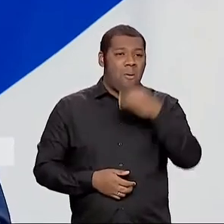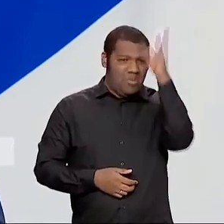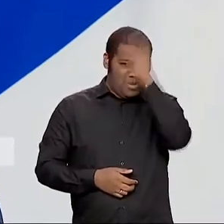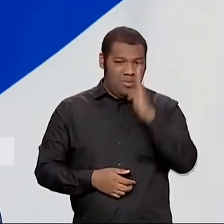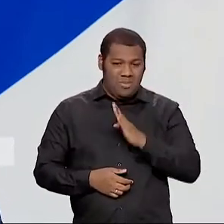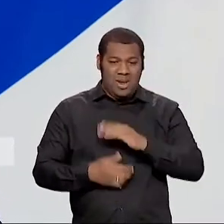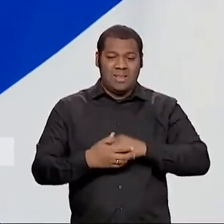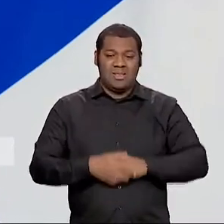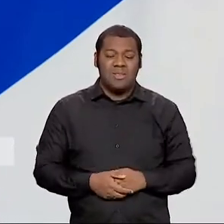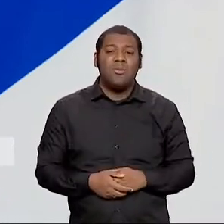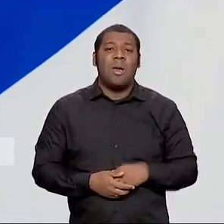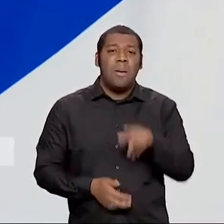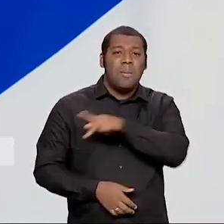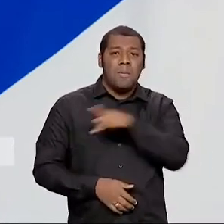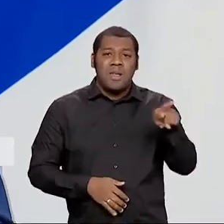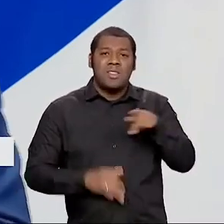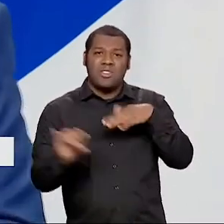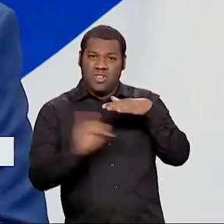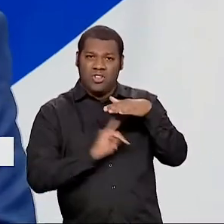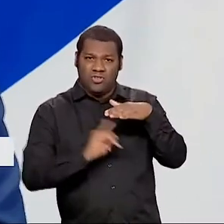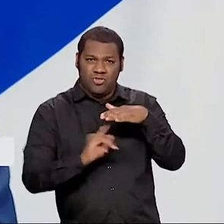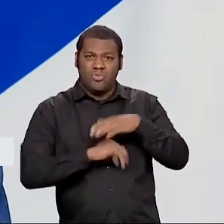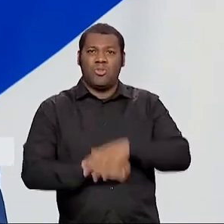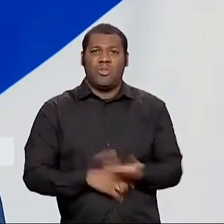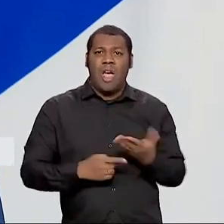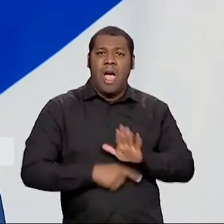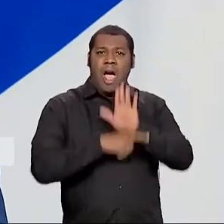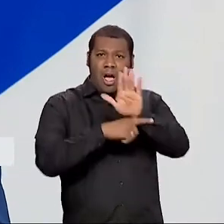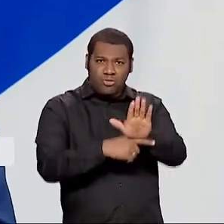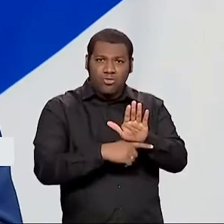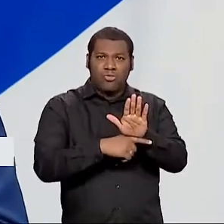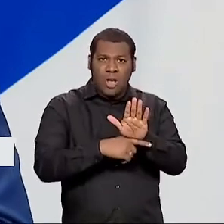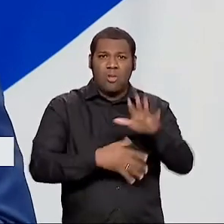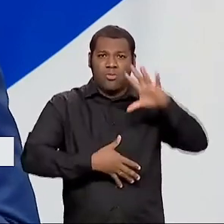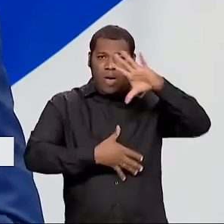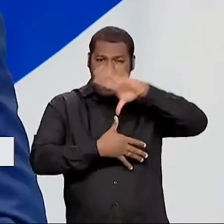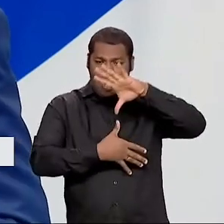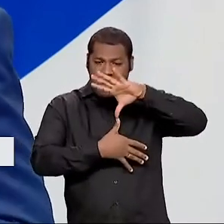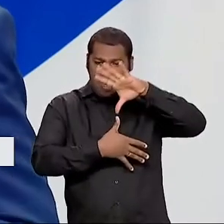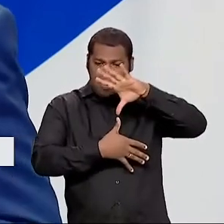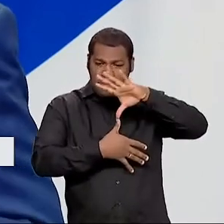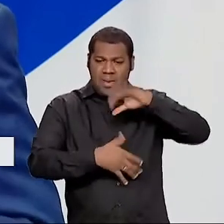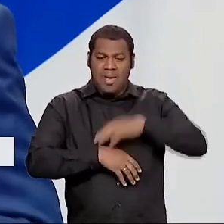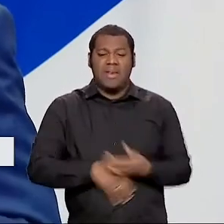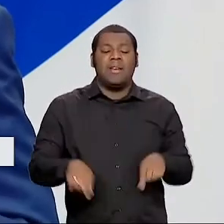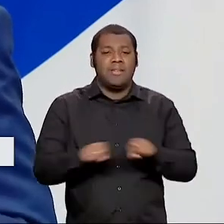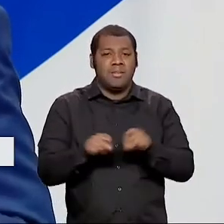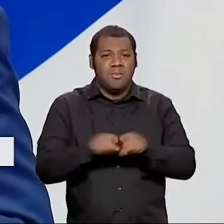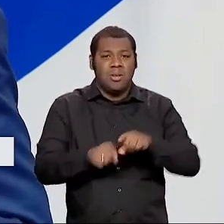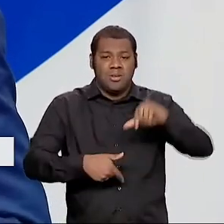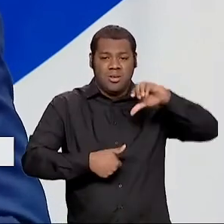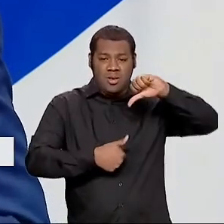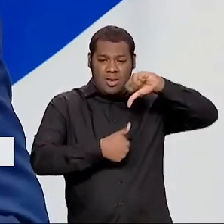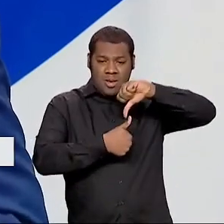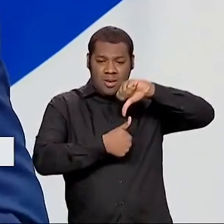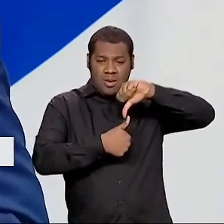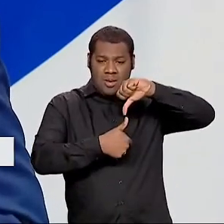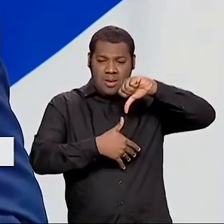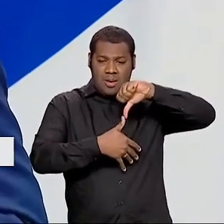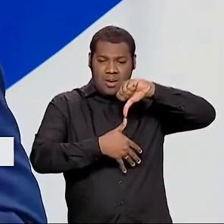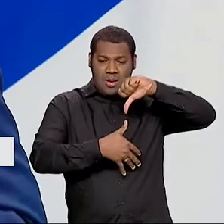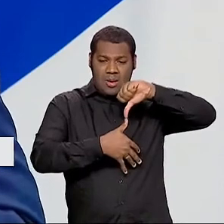presidindo uma instituição que tem ajudado muito a América Latina e a América do Sul, e o